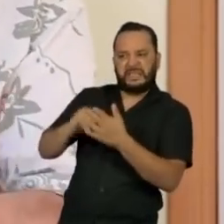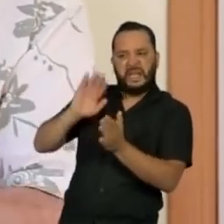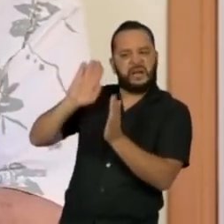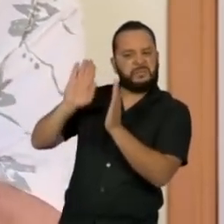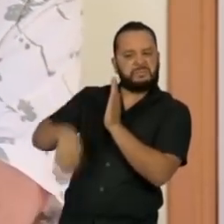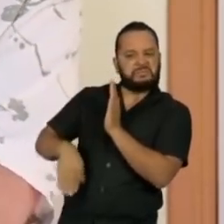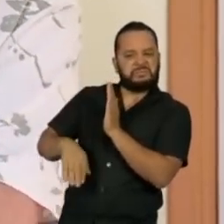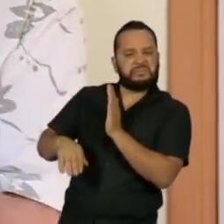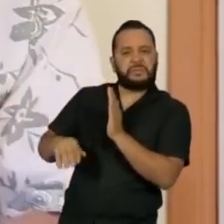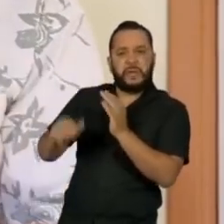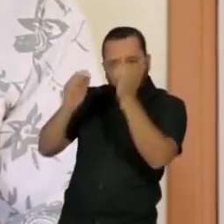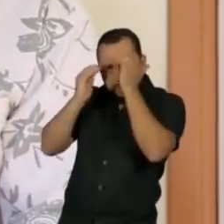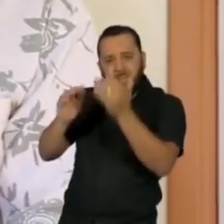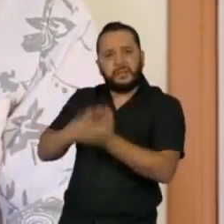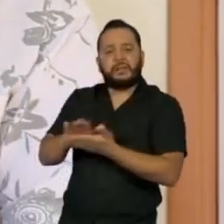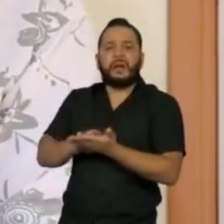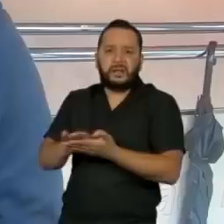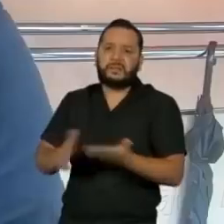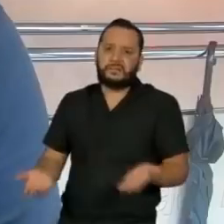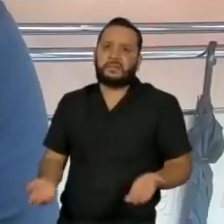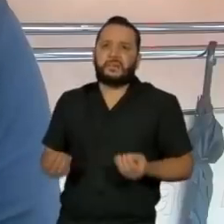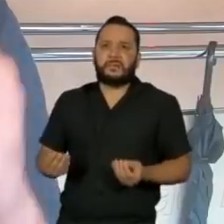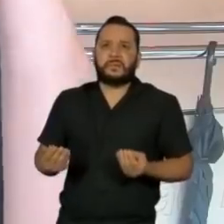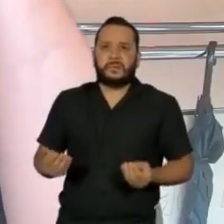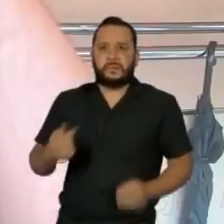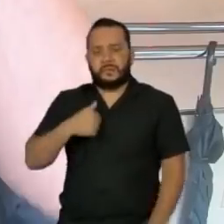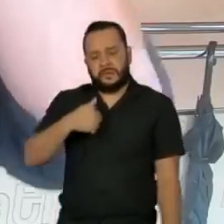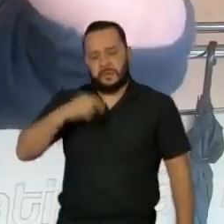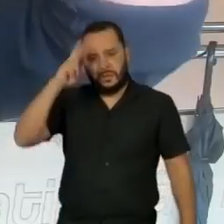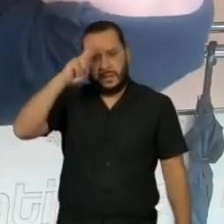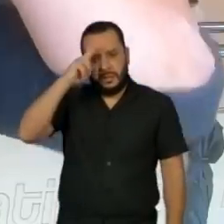qualquer outra cidadã no Brasil. Eu lembro